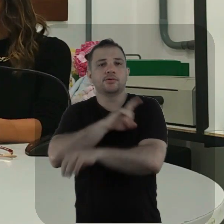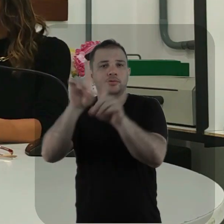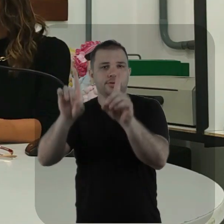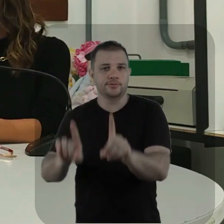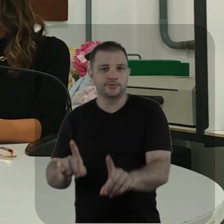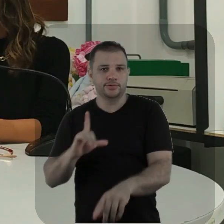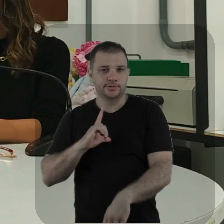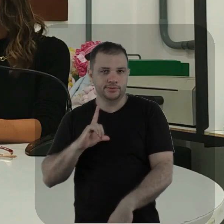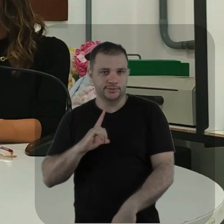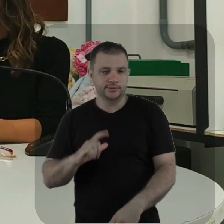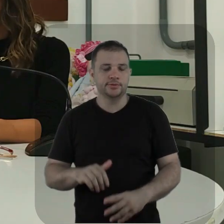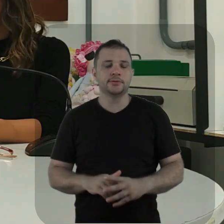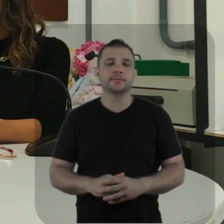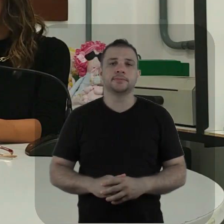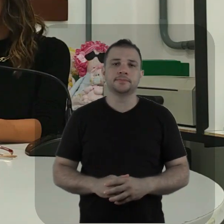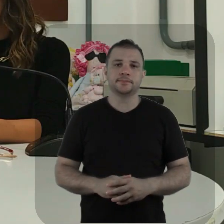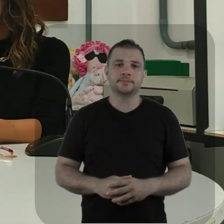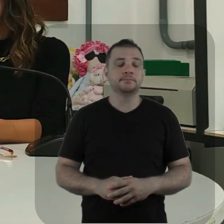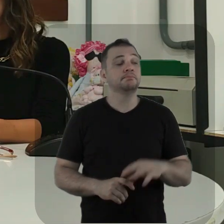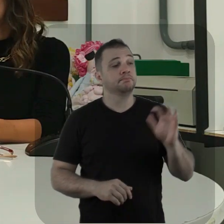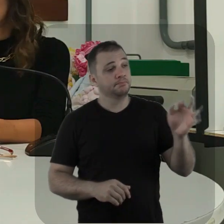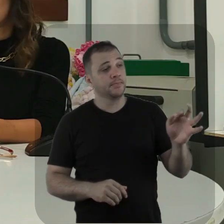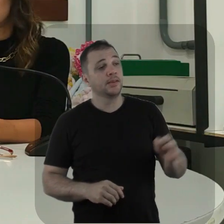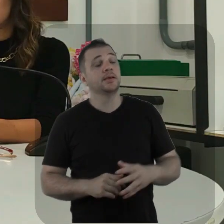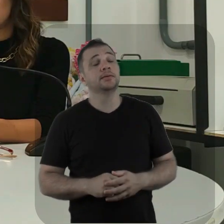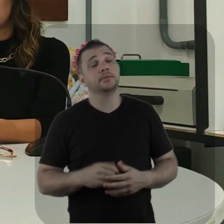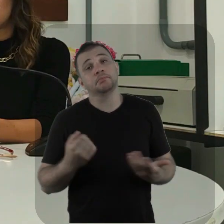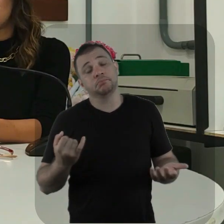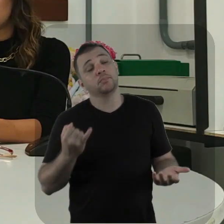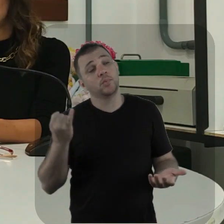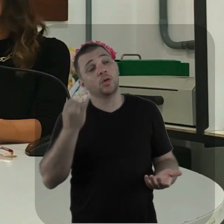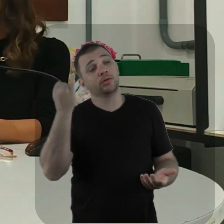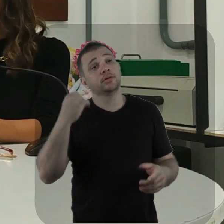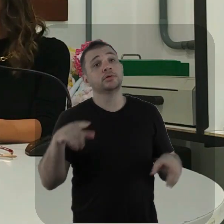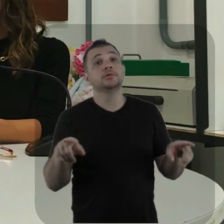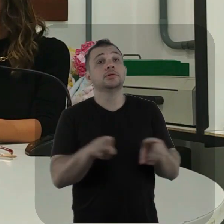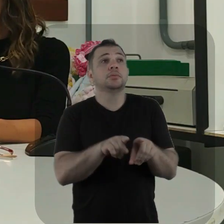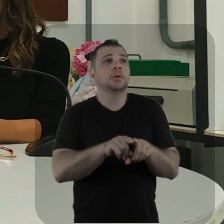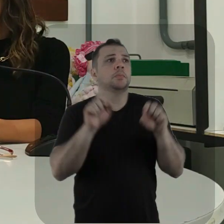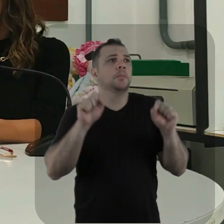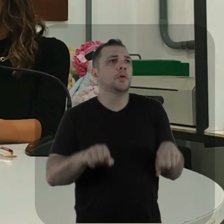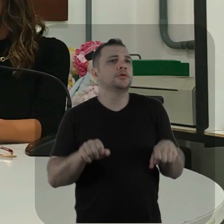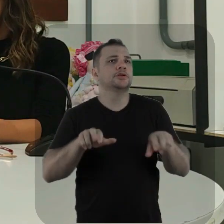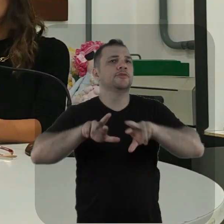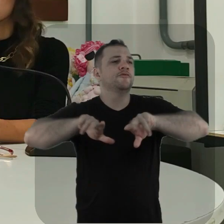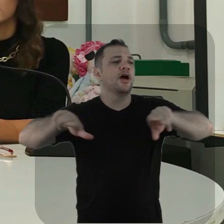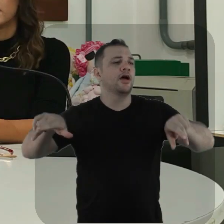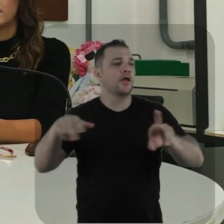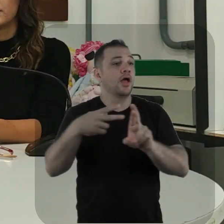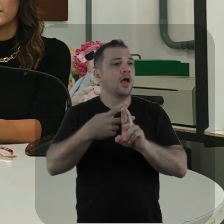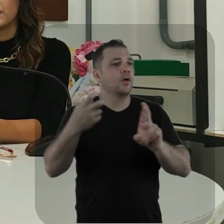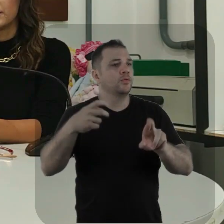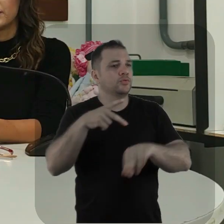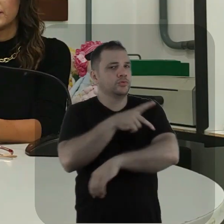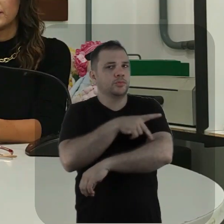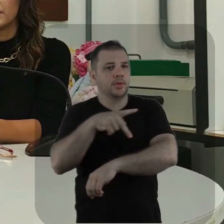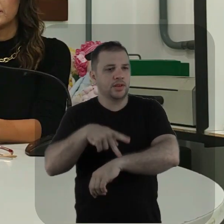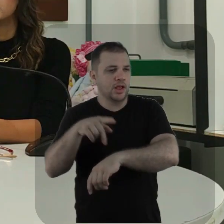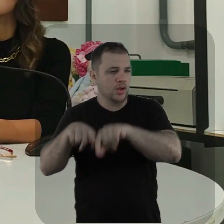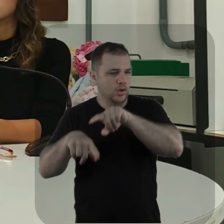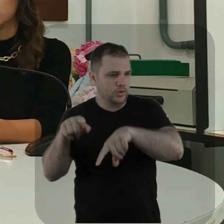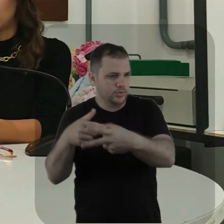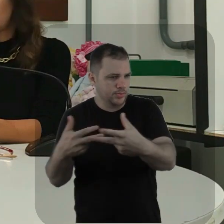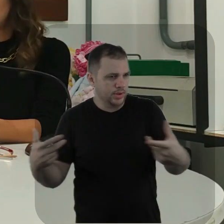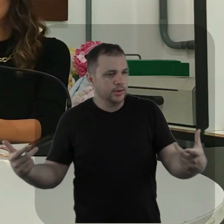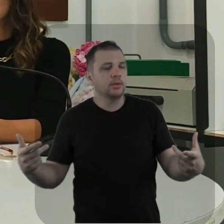não. sim, sim. A importância, né? E de ter essa possibilidade também de diferentes recursos pedagógicos para